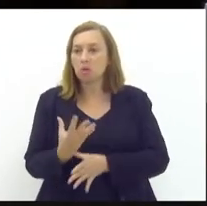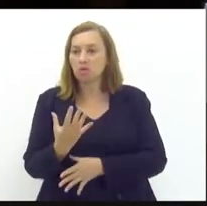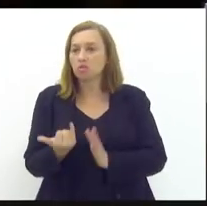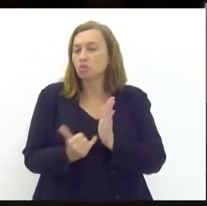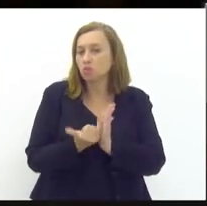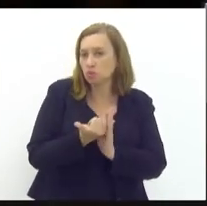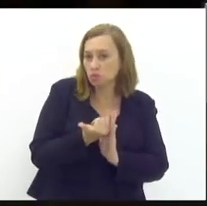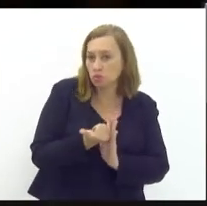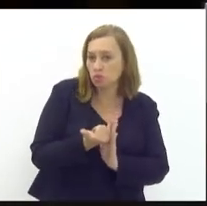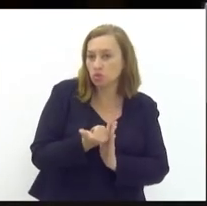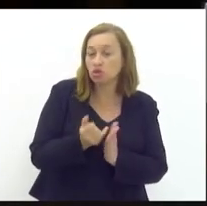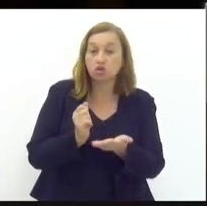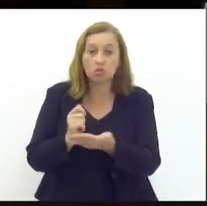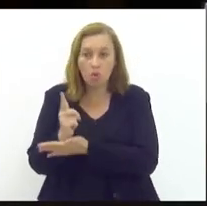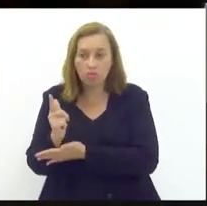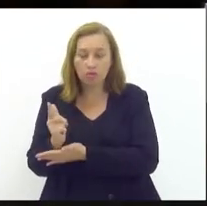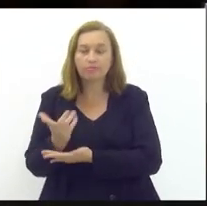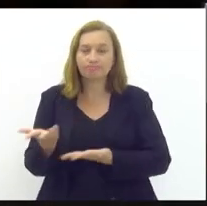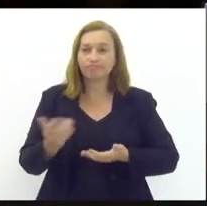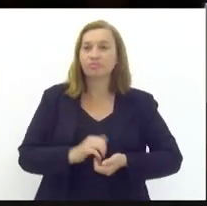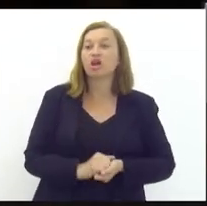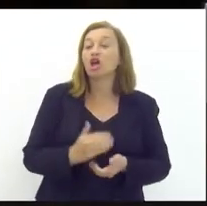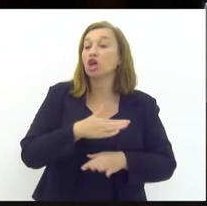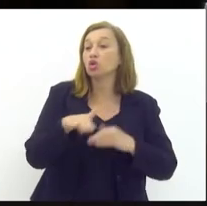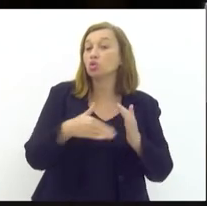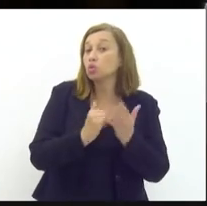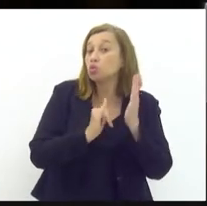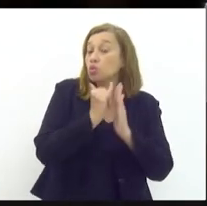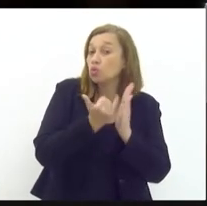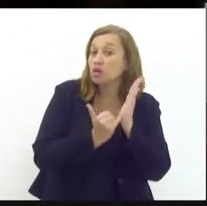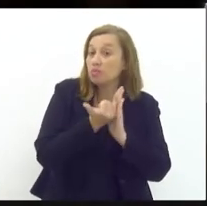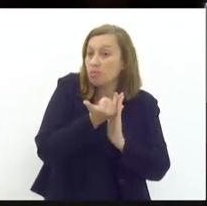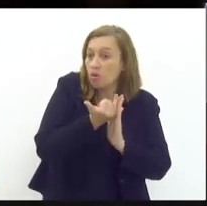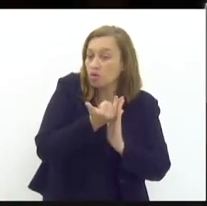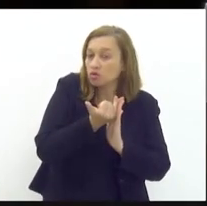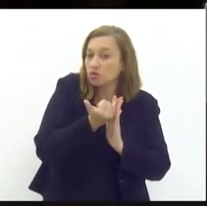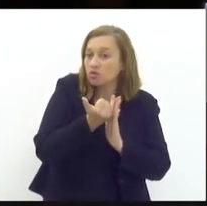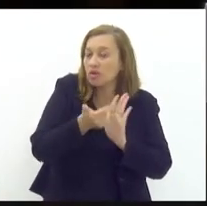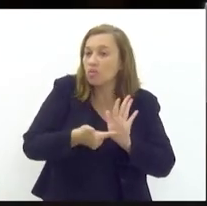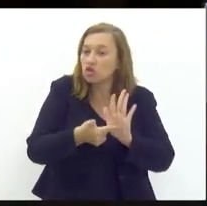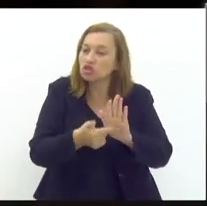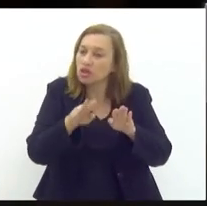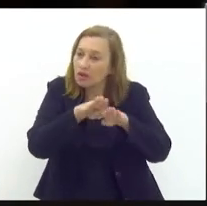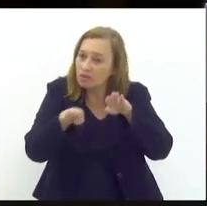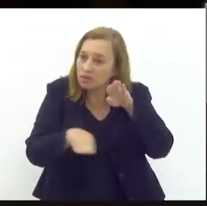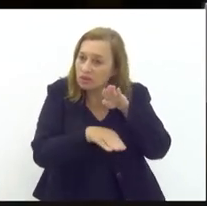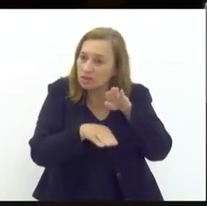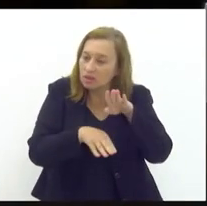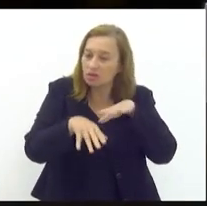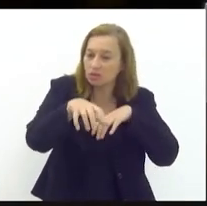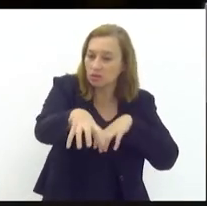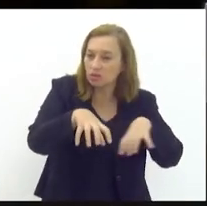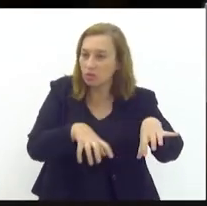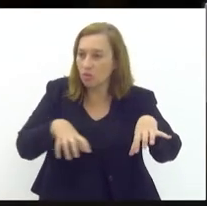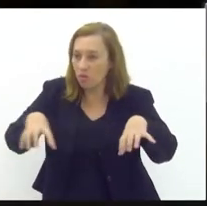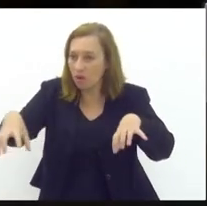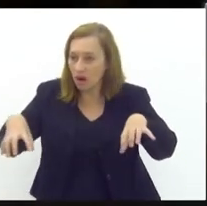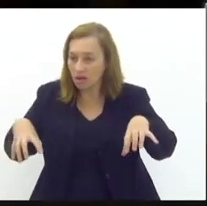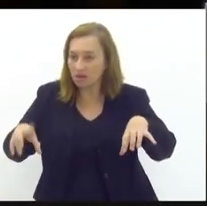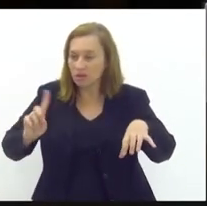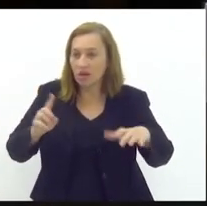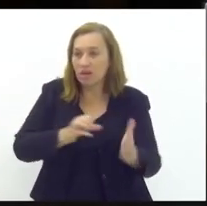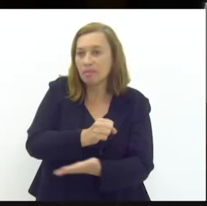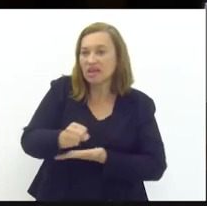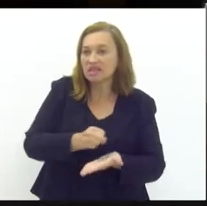na maior parte e todo o imposto desse tipo vai reafirmar a desigualdades regionais que as desigualdades regionais não tão